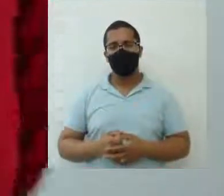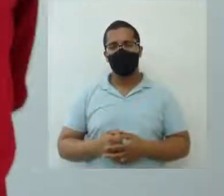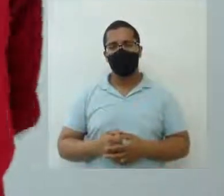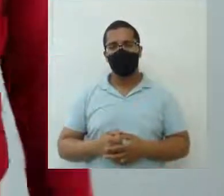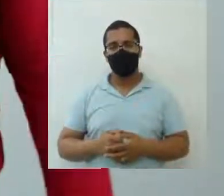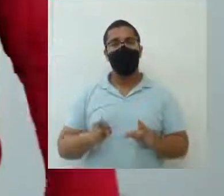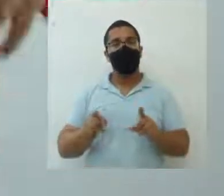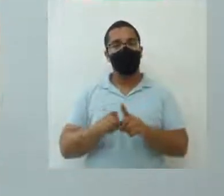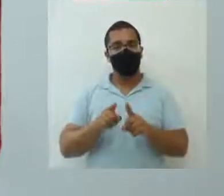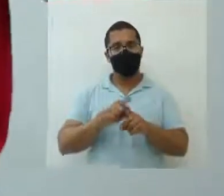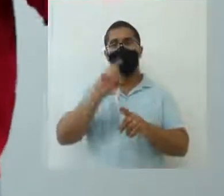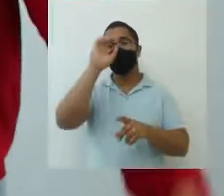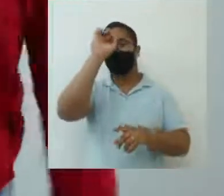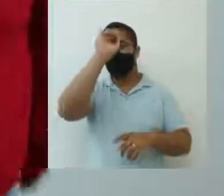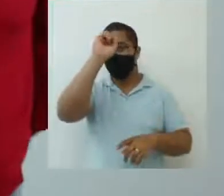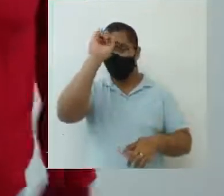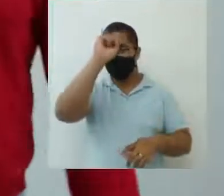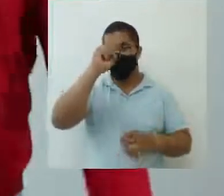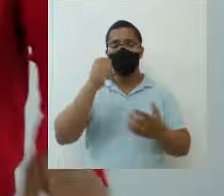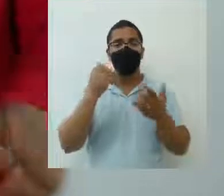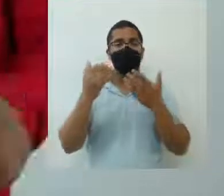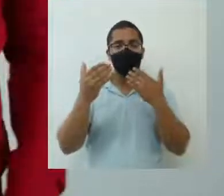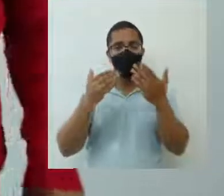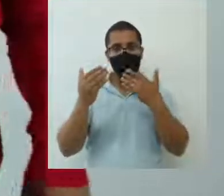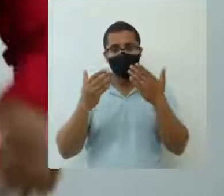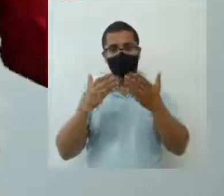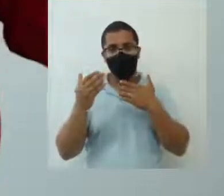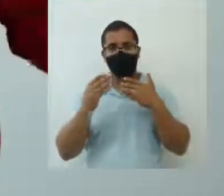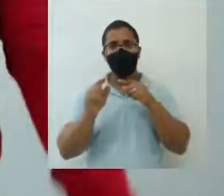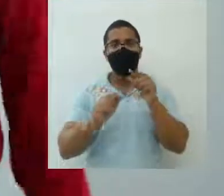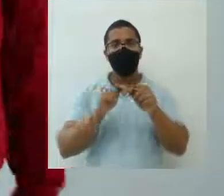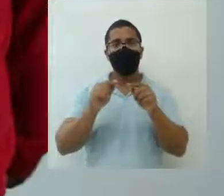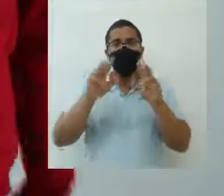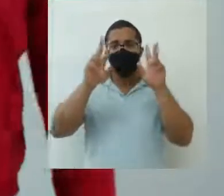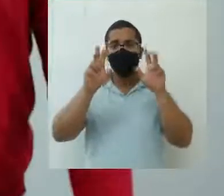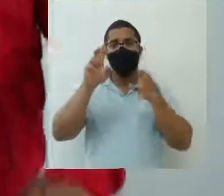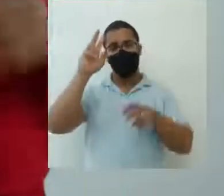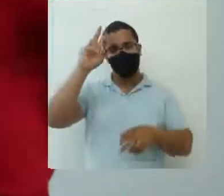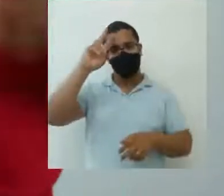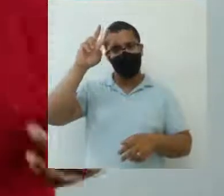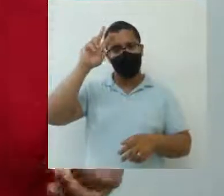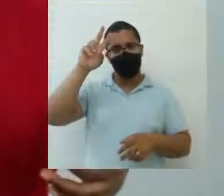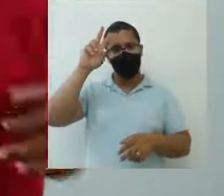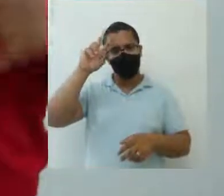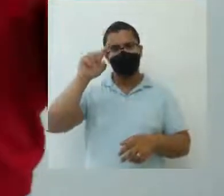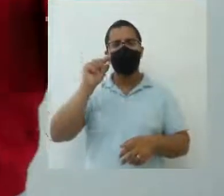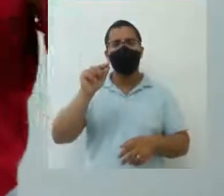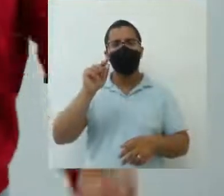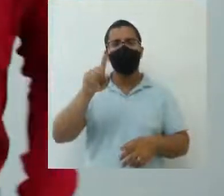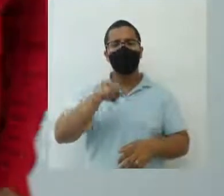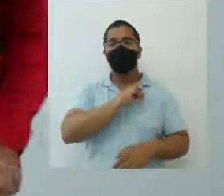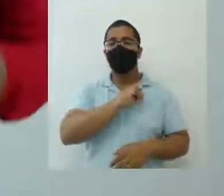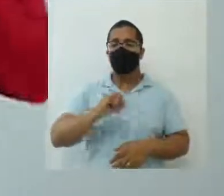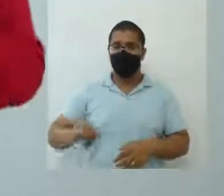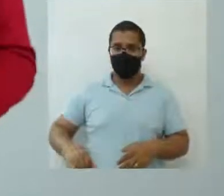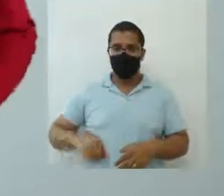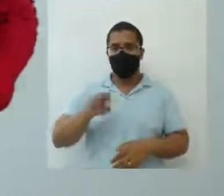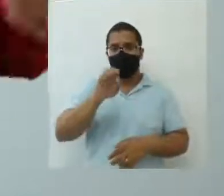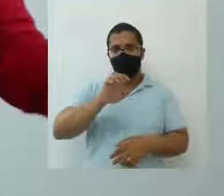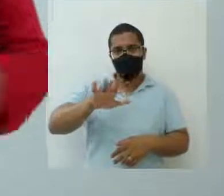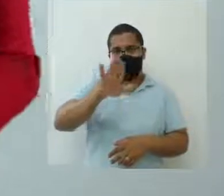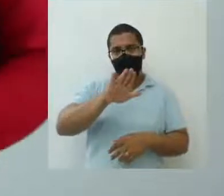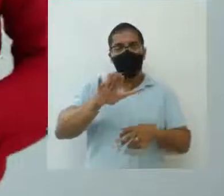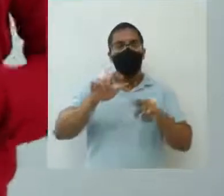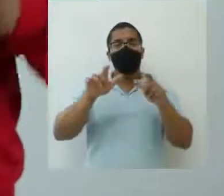um pouco, né? Conversarem, né? Sobre a história, né? A história de quê? Do imperialismo europeu